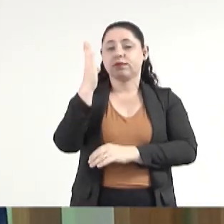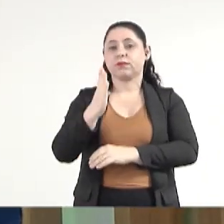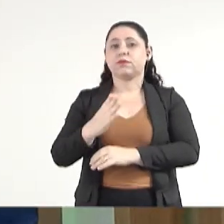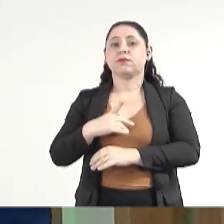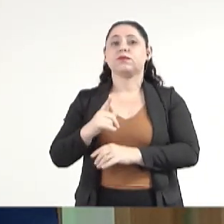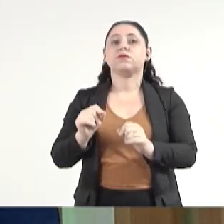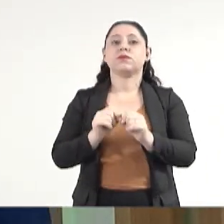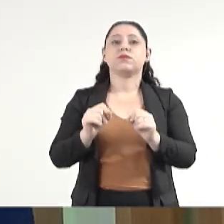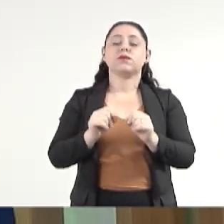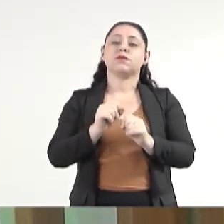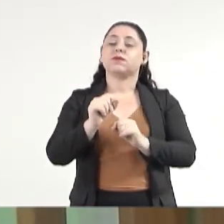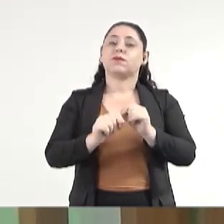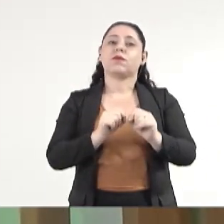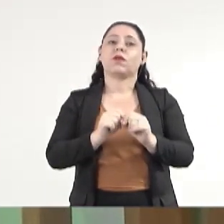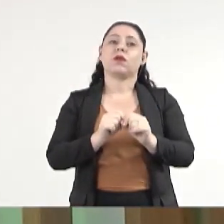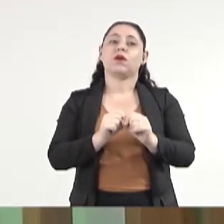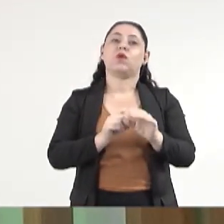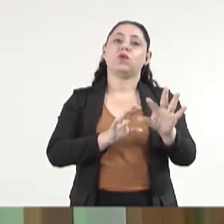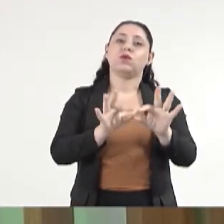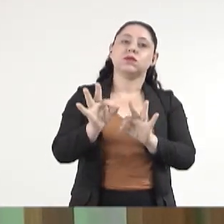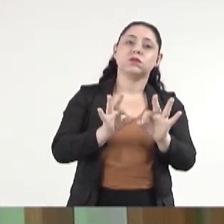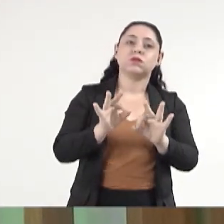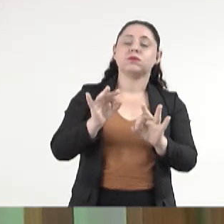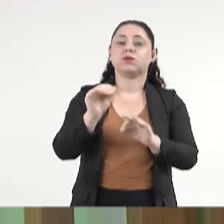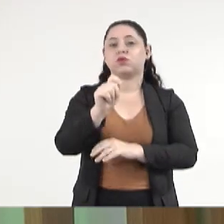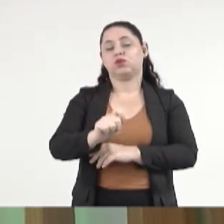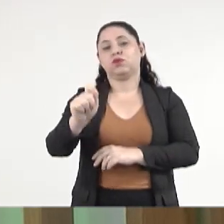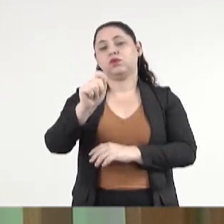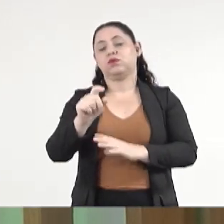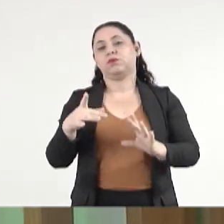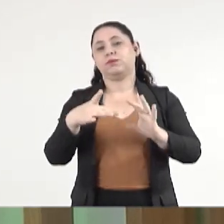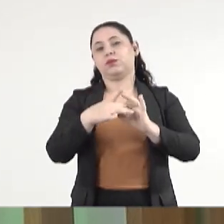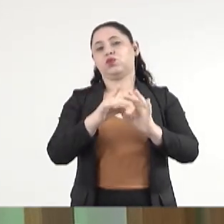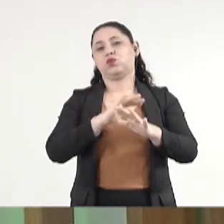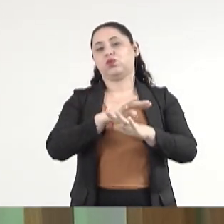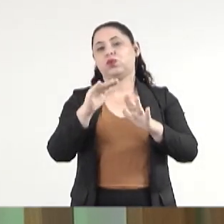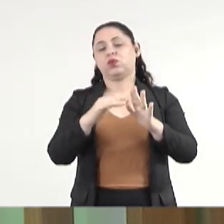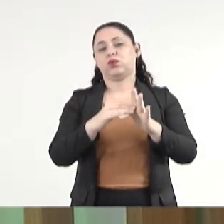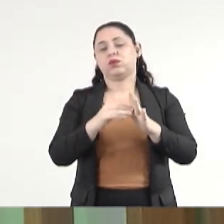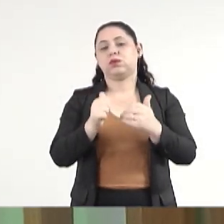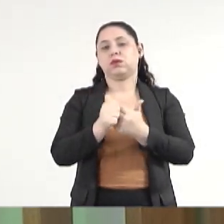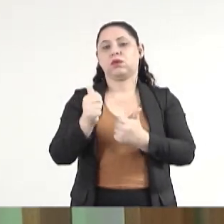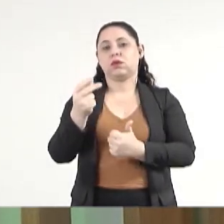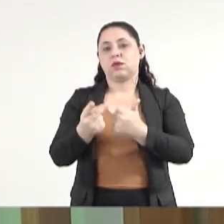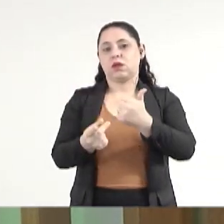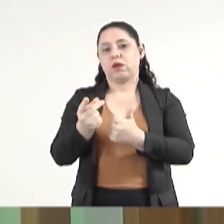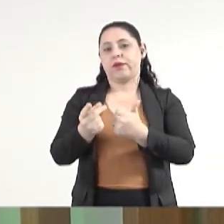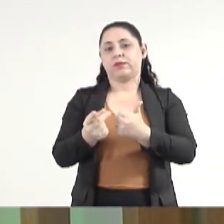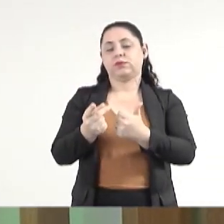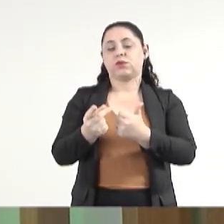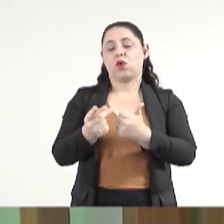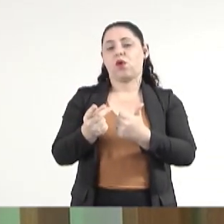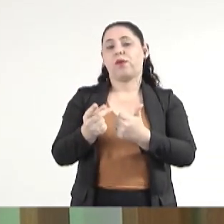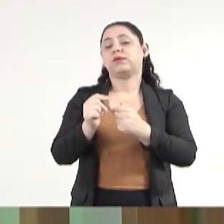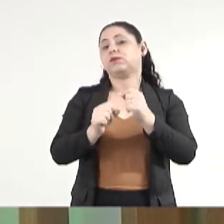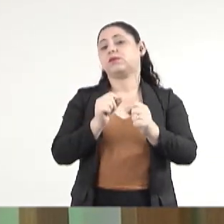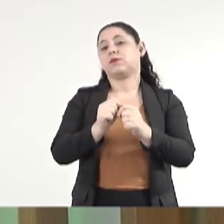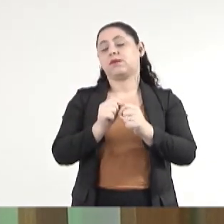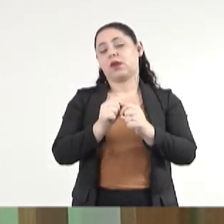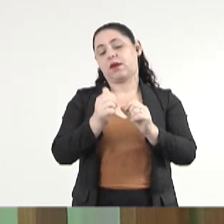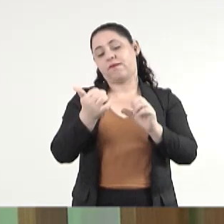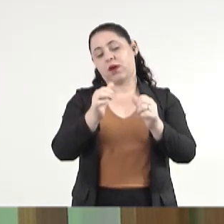da Transparência, né, o que é elaborado por uma associação que reúne esses tribunais de conta, analisou